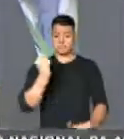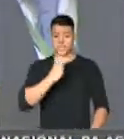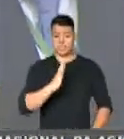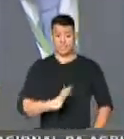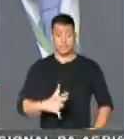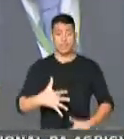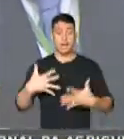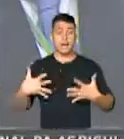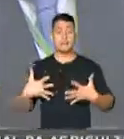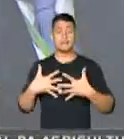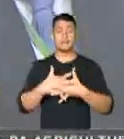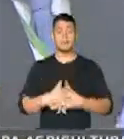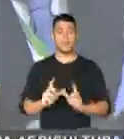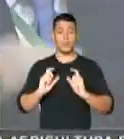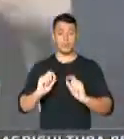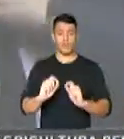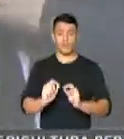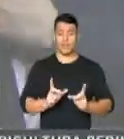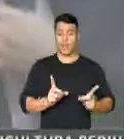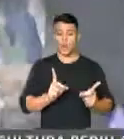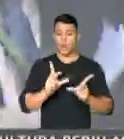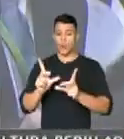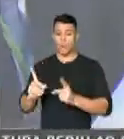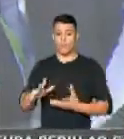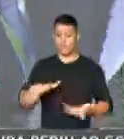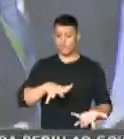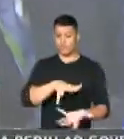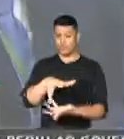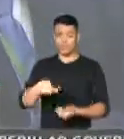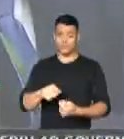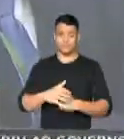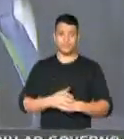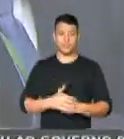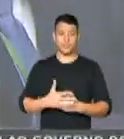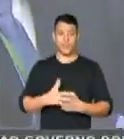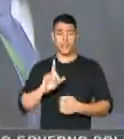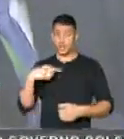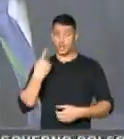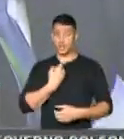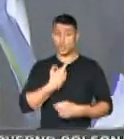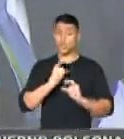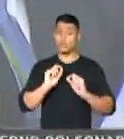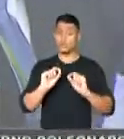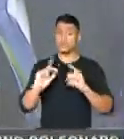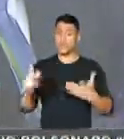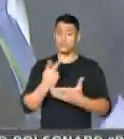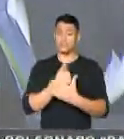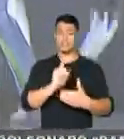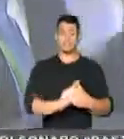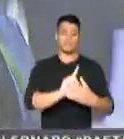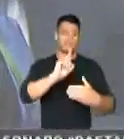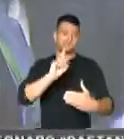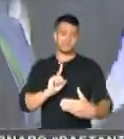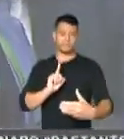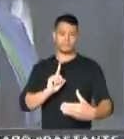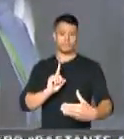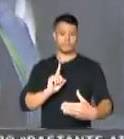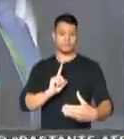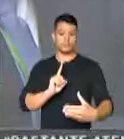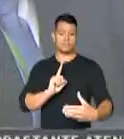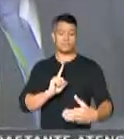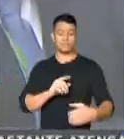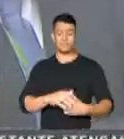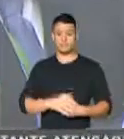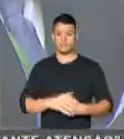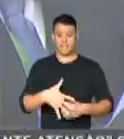o comércio internacional. Só deixa o Brasil mais fora do comércio internacional. E o Brasil já é muito fraco